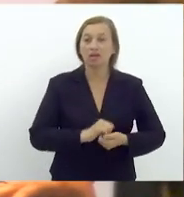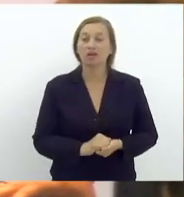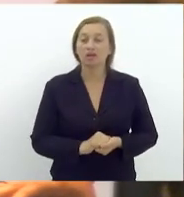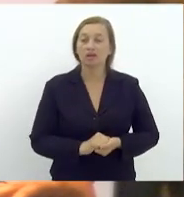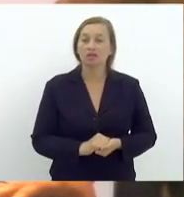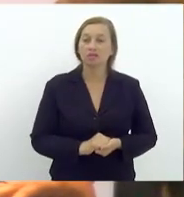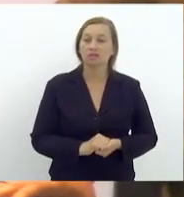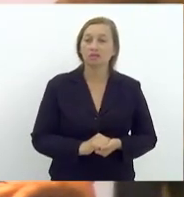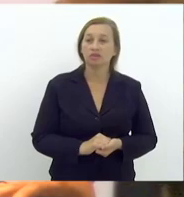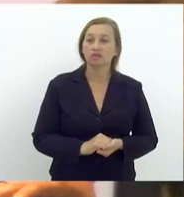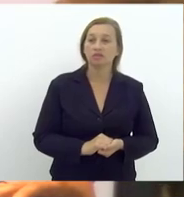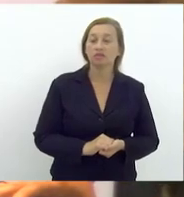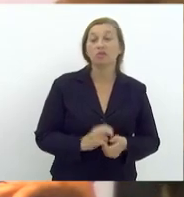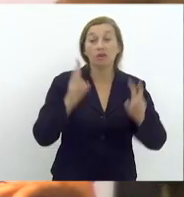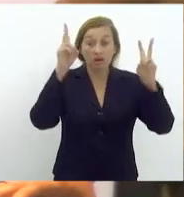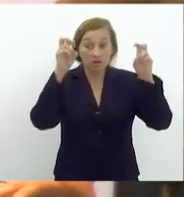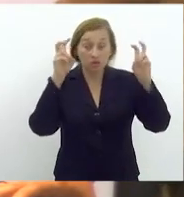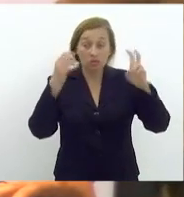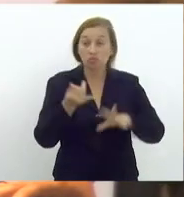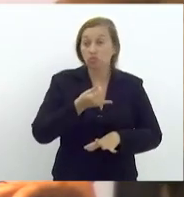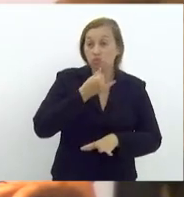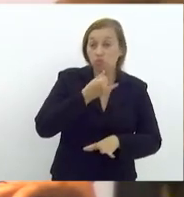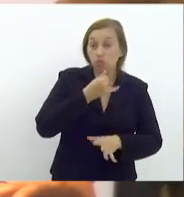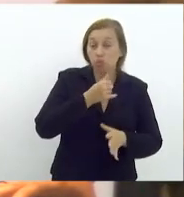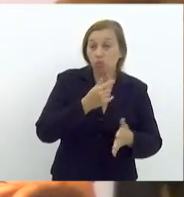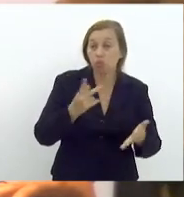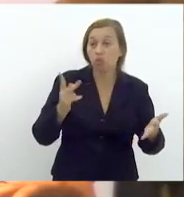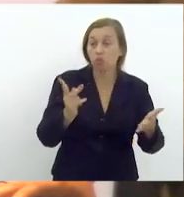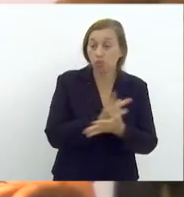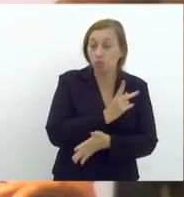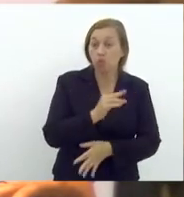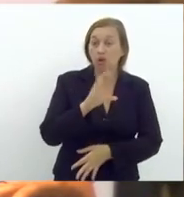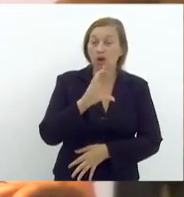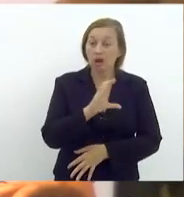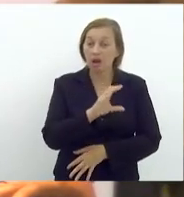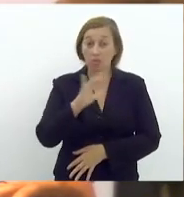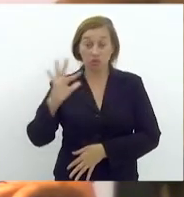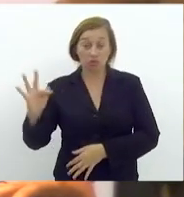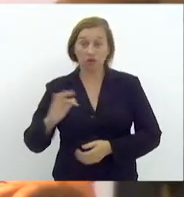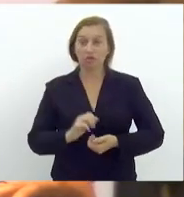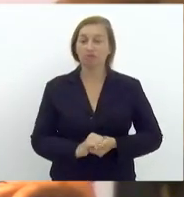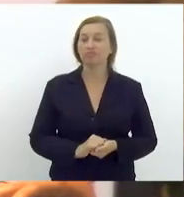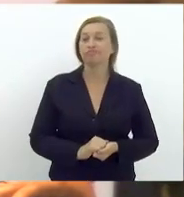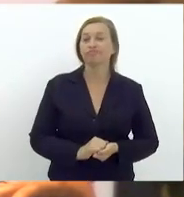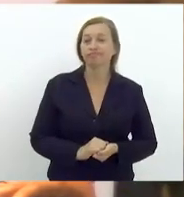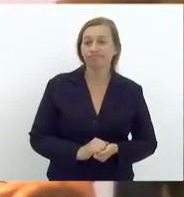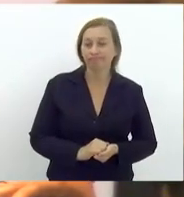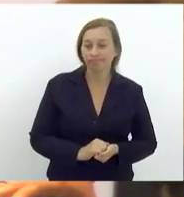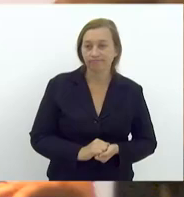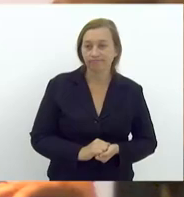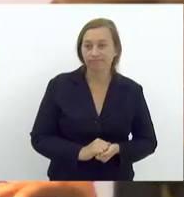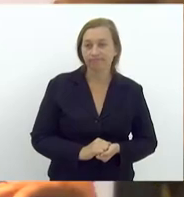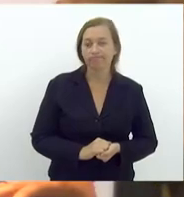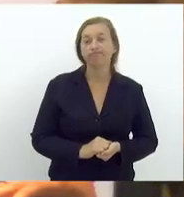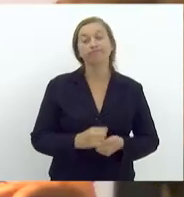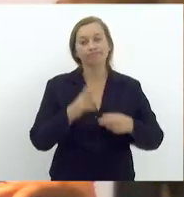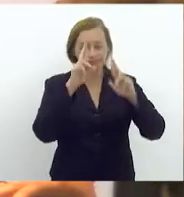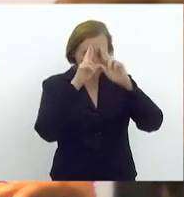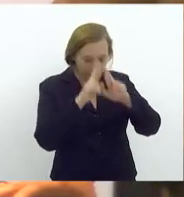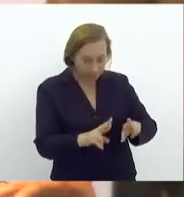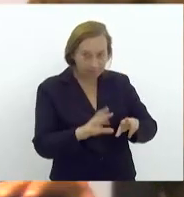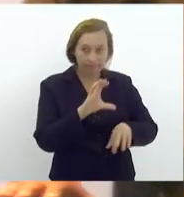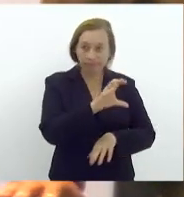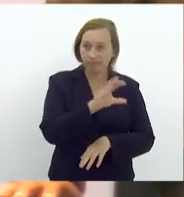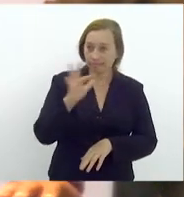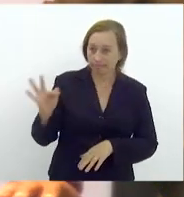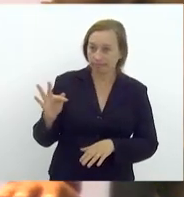a situação dramática que aconteceu lá na batalha do mantém em Cabo Frio mas se não respeito Cabo